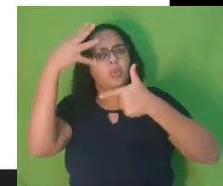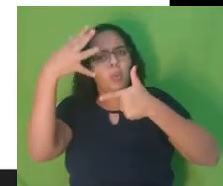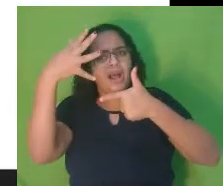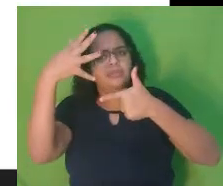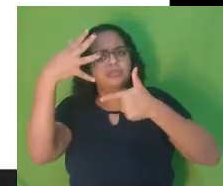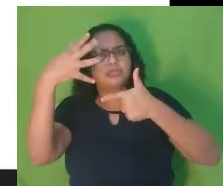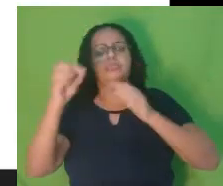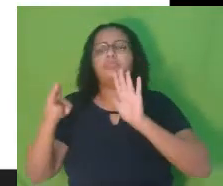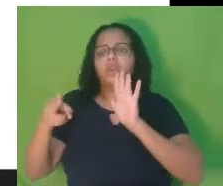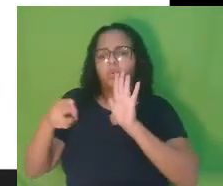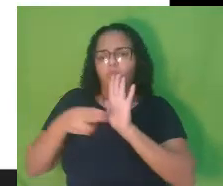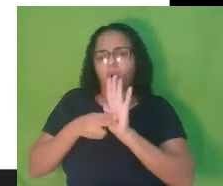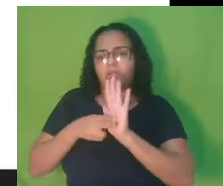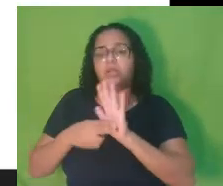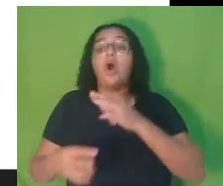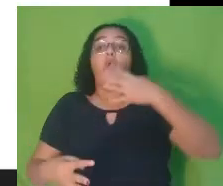igual